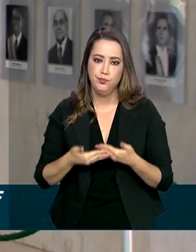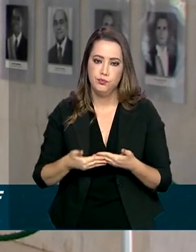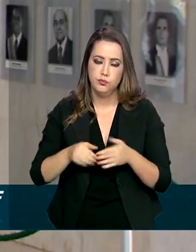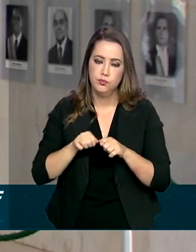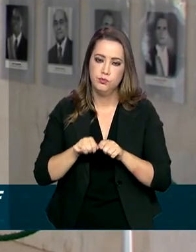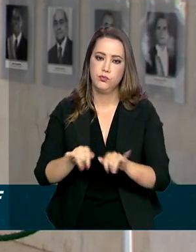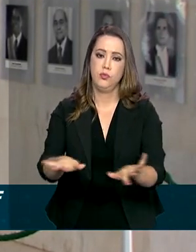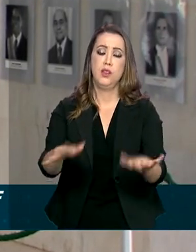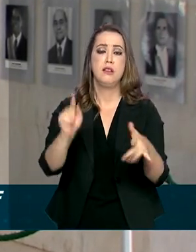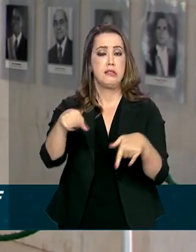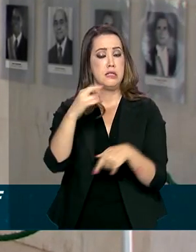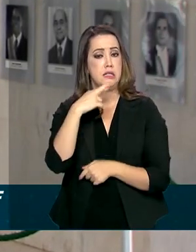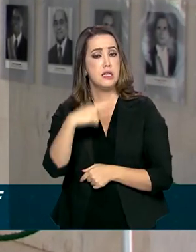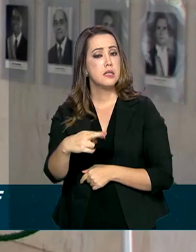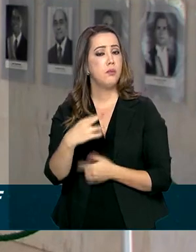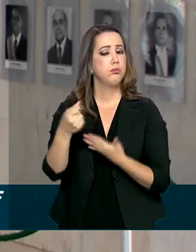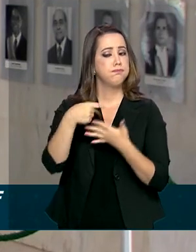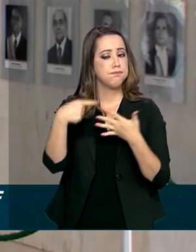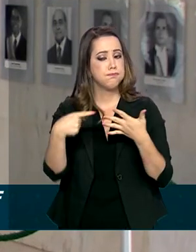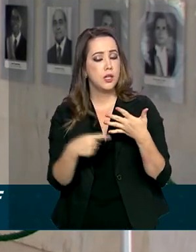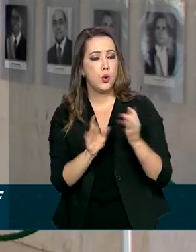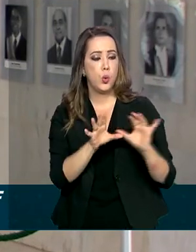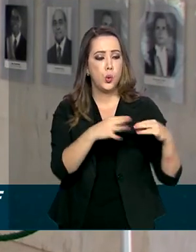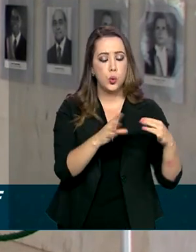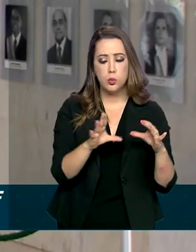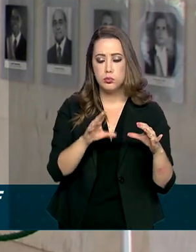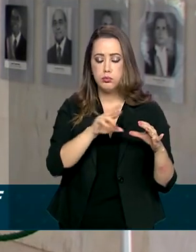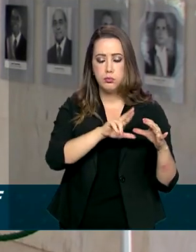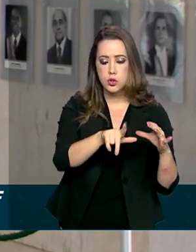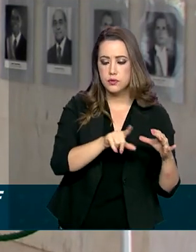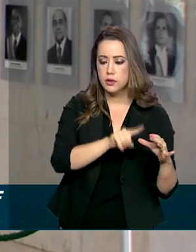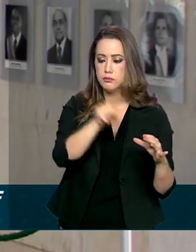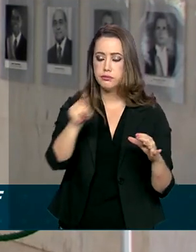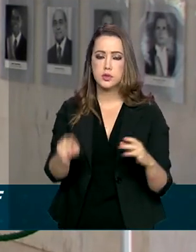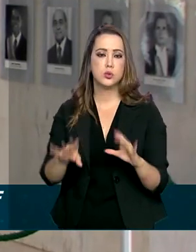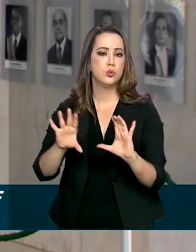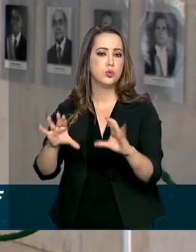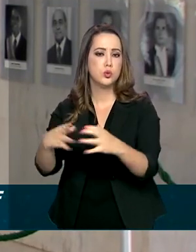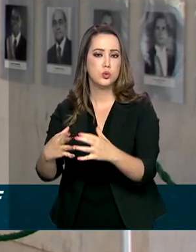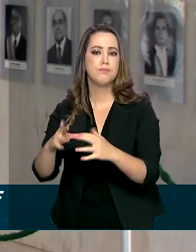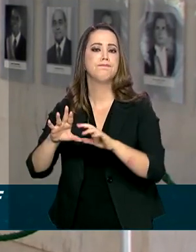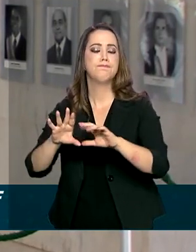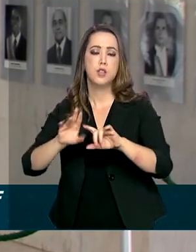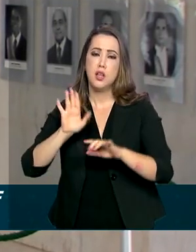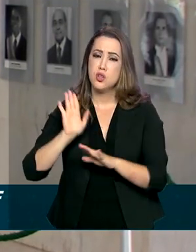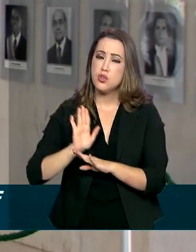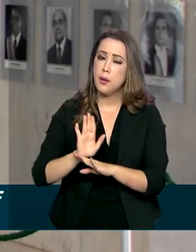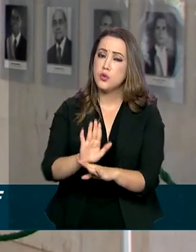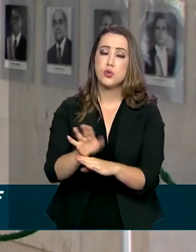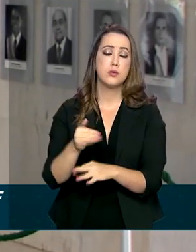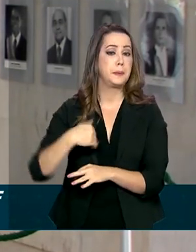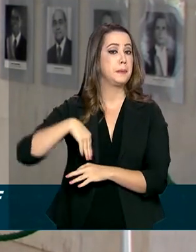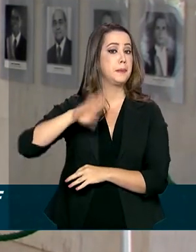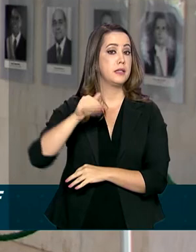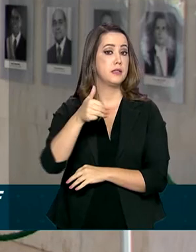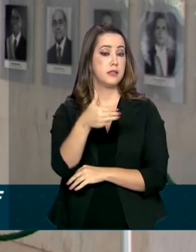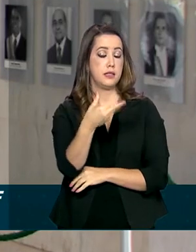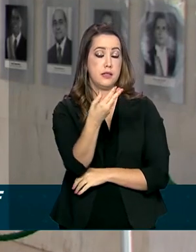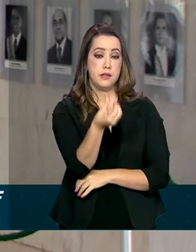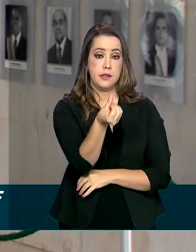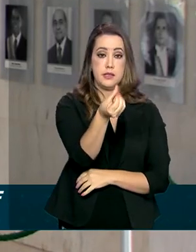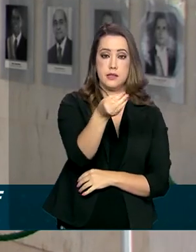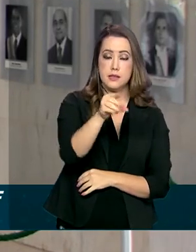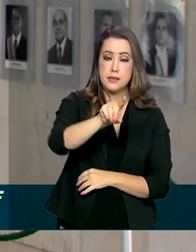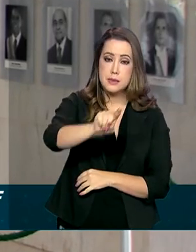São soluções para diferentes públicos, que já apoiaram mais de 136 mil empresas, a